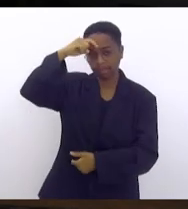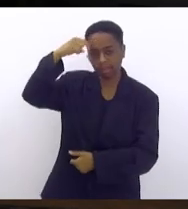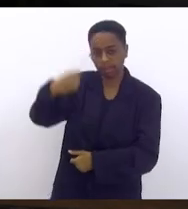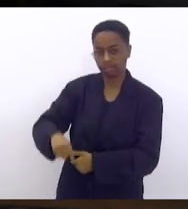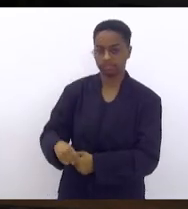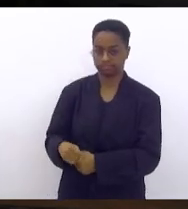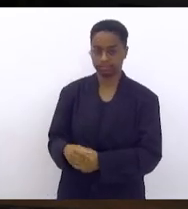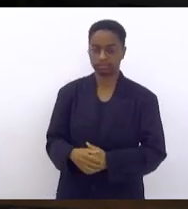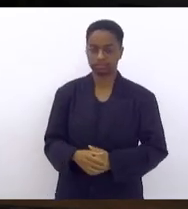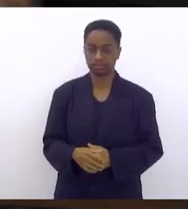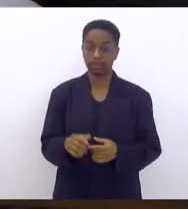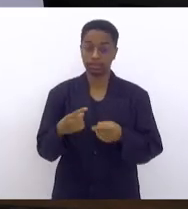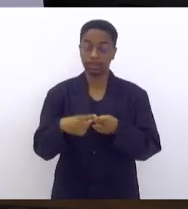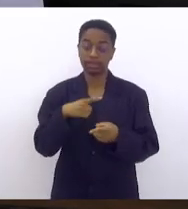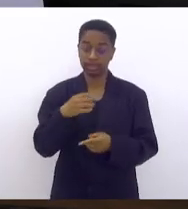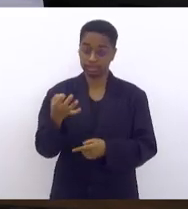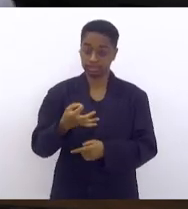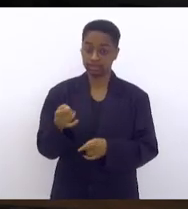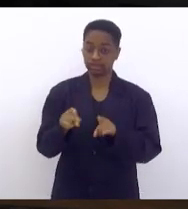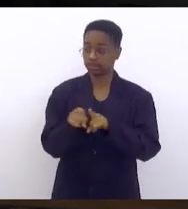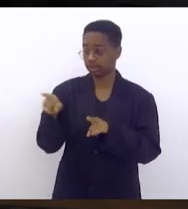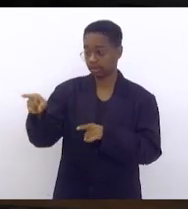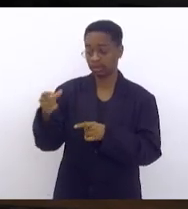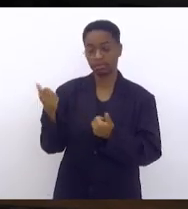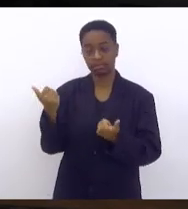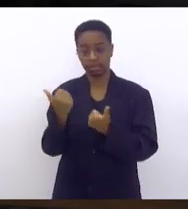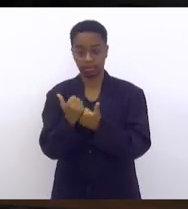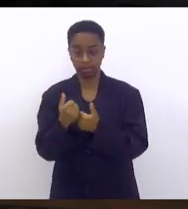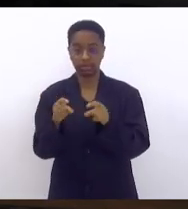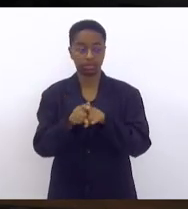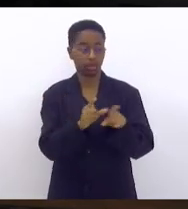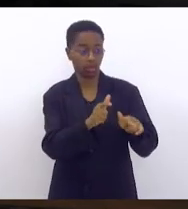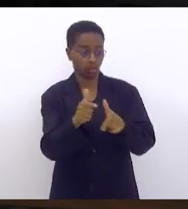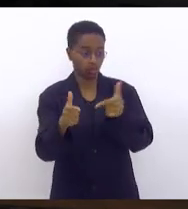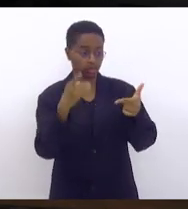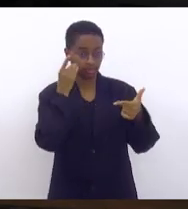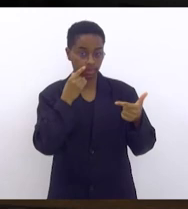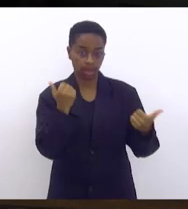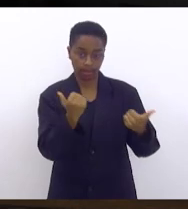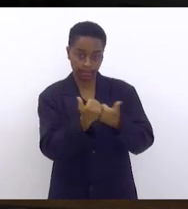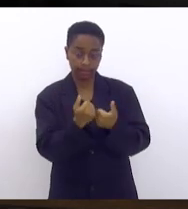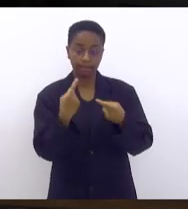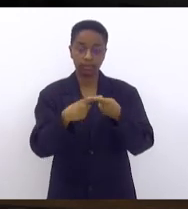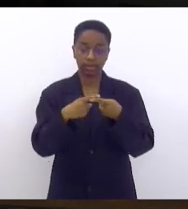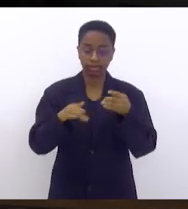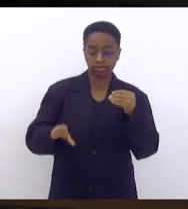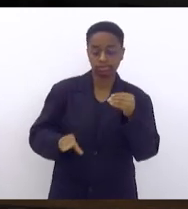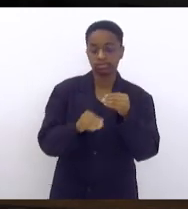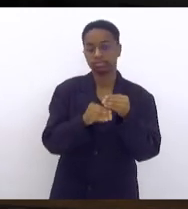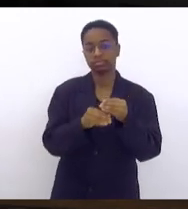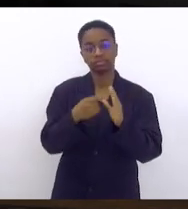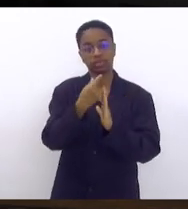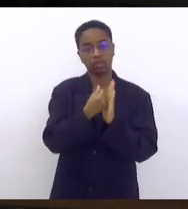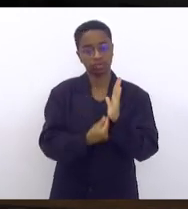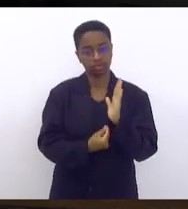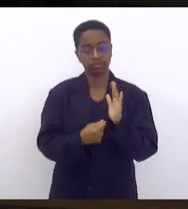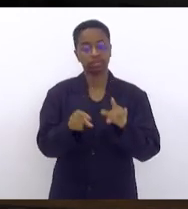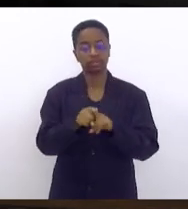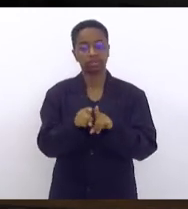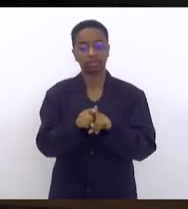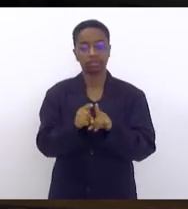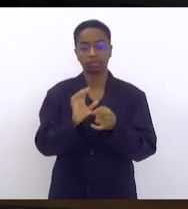né, e tenho certeza que vou contar com o apoio da Élica e dos colegas, para que a gente incorpore isso no orçamento e a gente